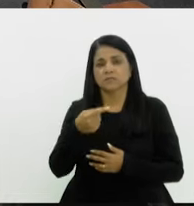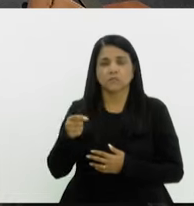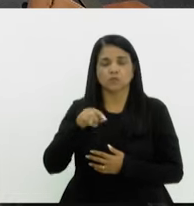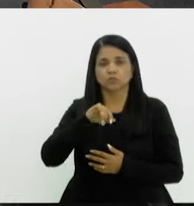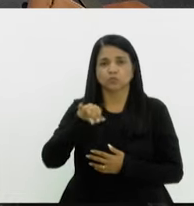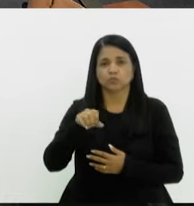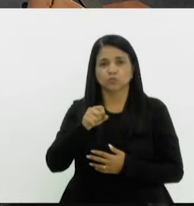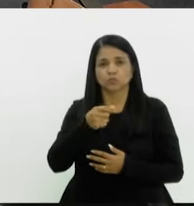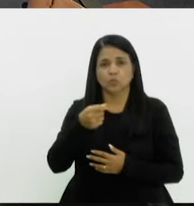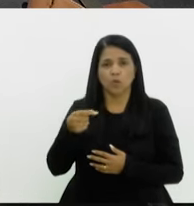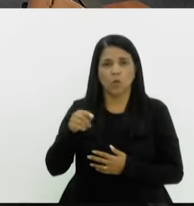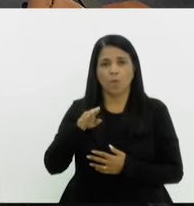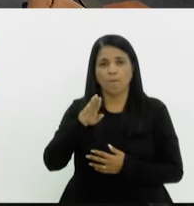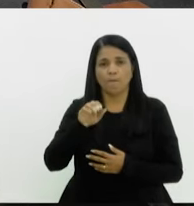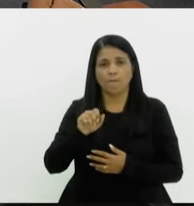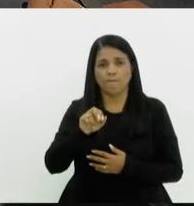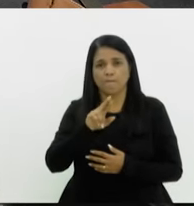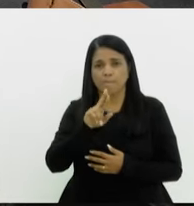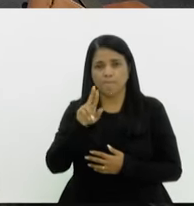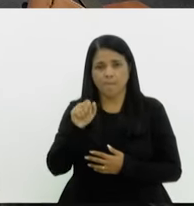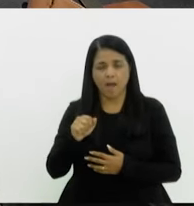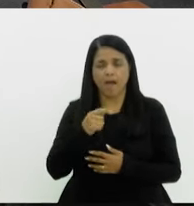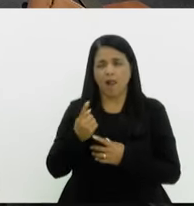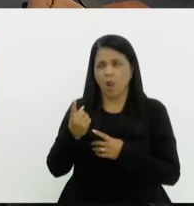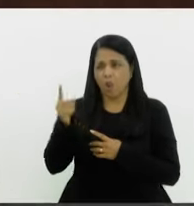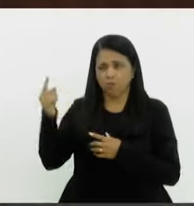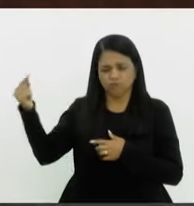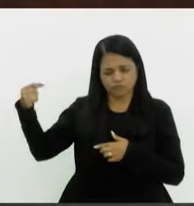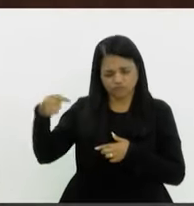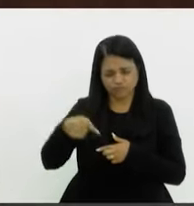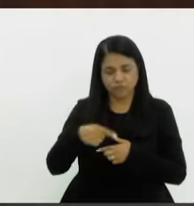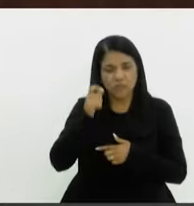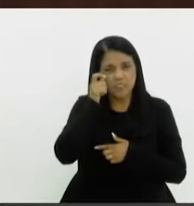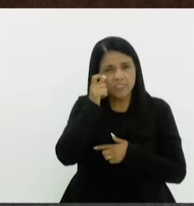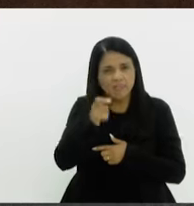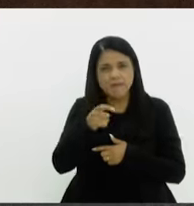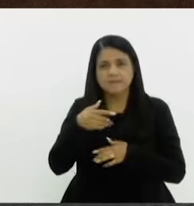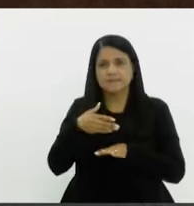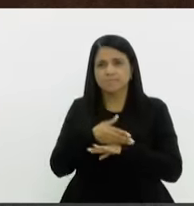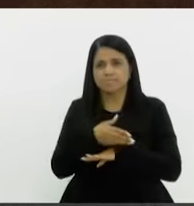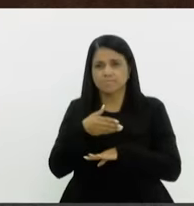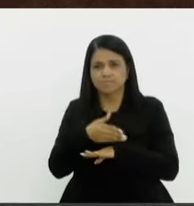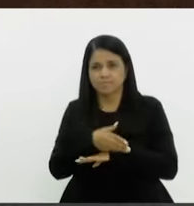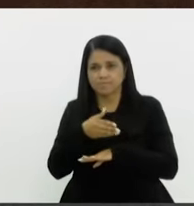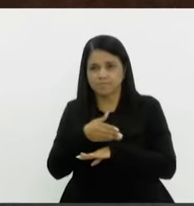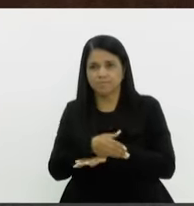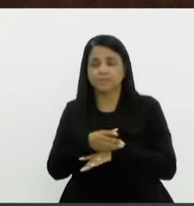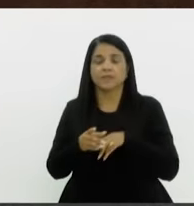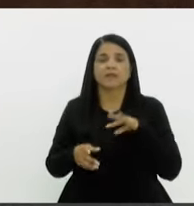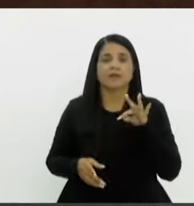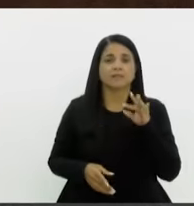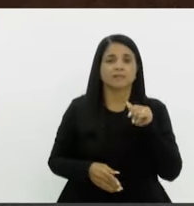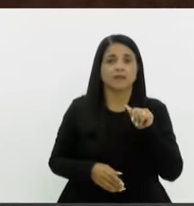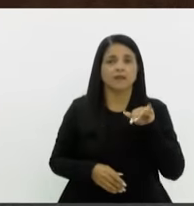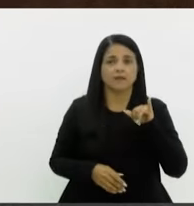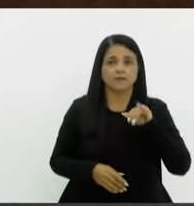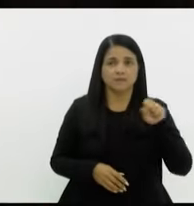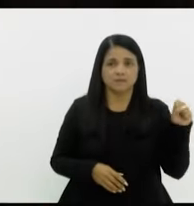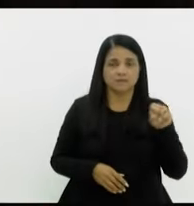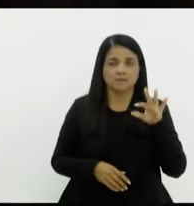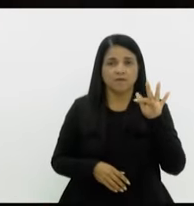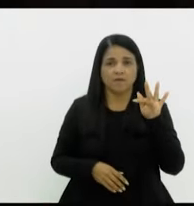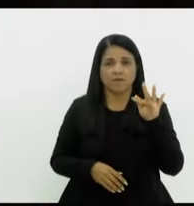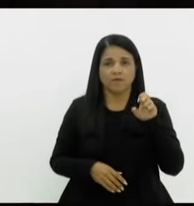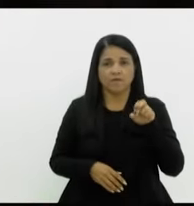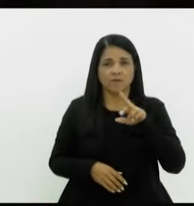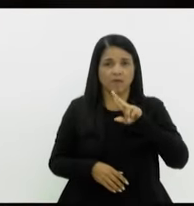longe e a gente vê que o interesse né de estar aqui também passor a thí Ferreira e a Ana